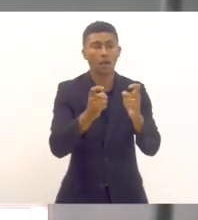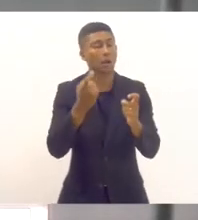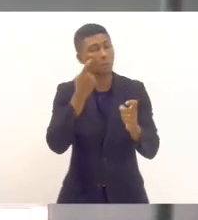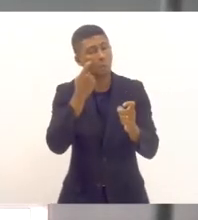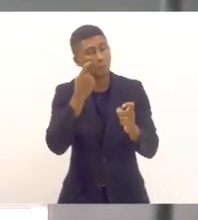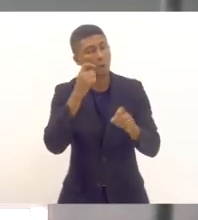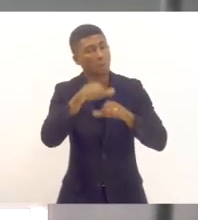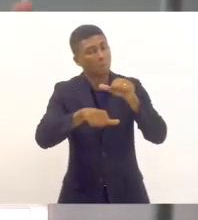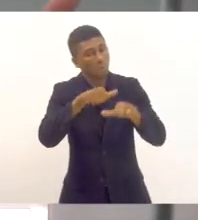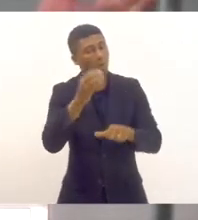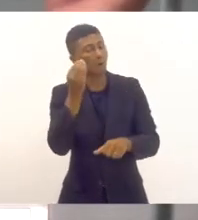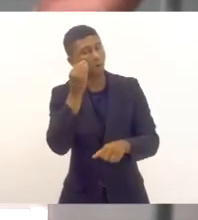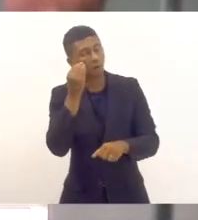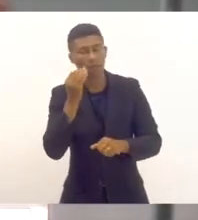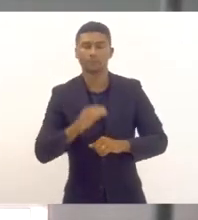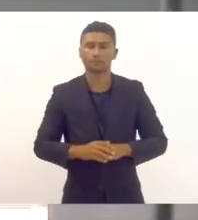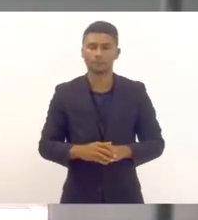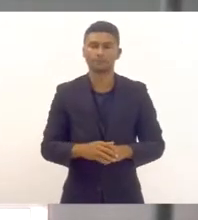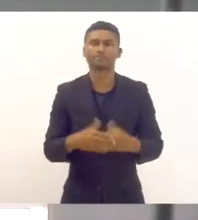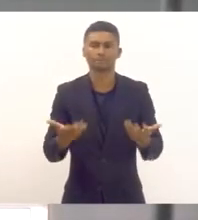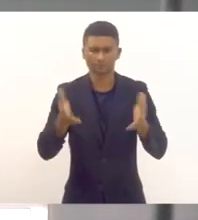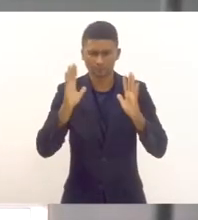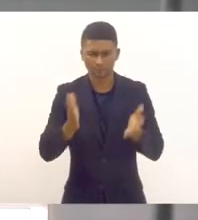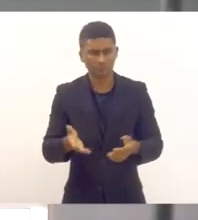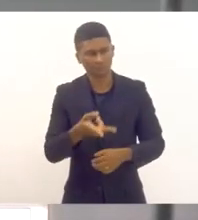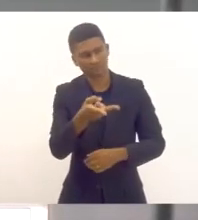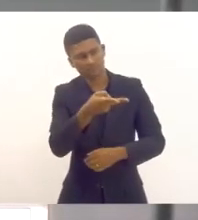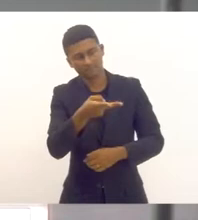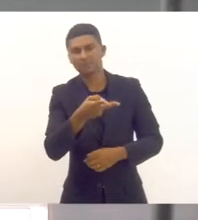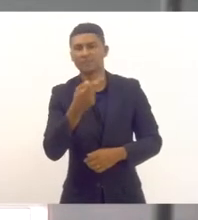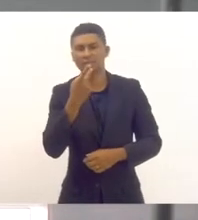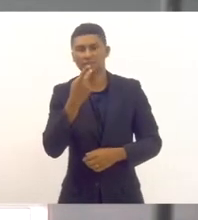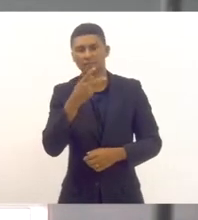Como falado, né, presidente Silvio, presidente